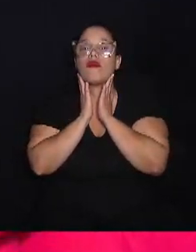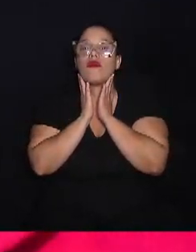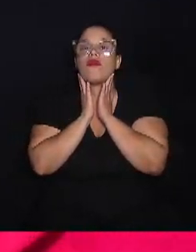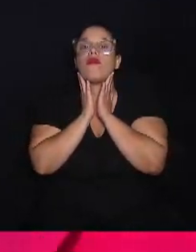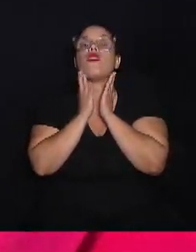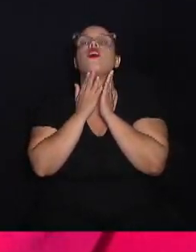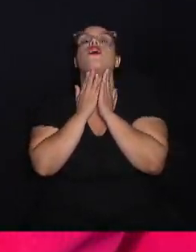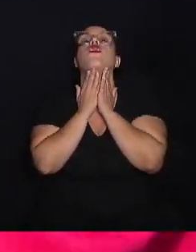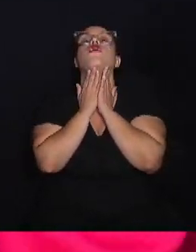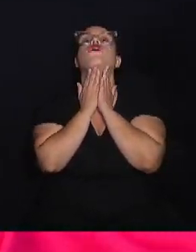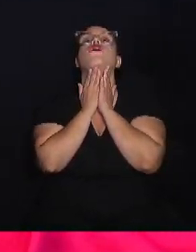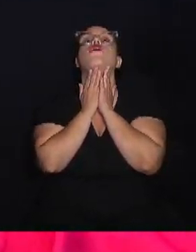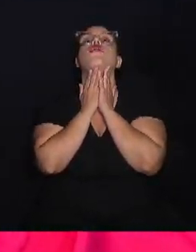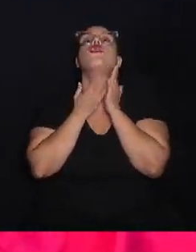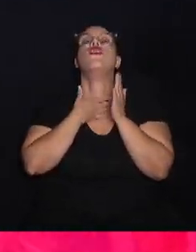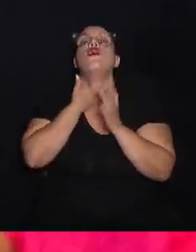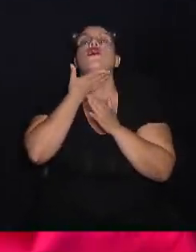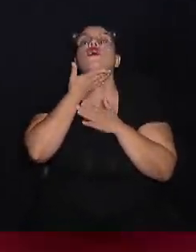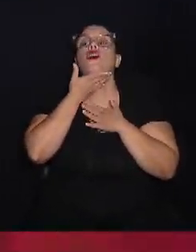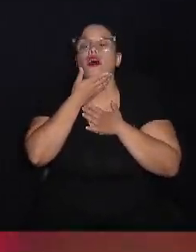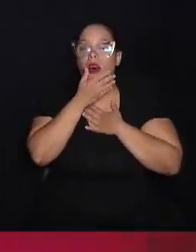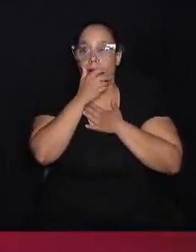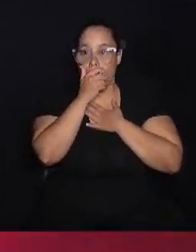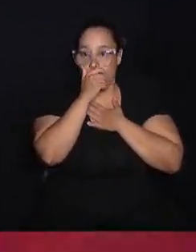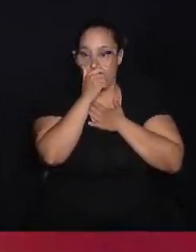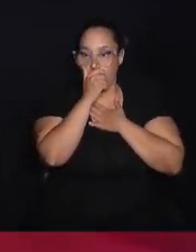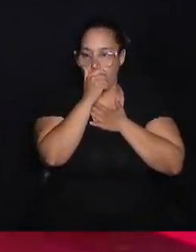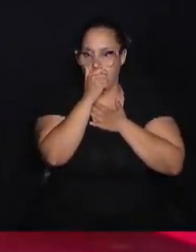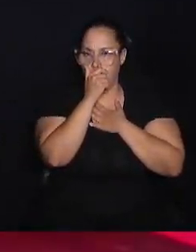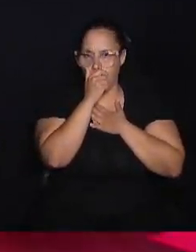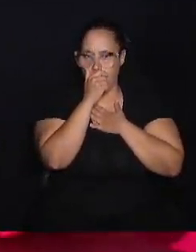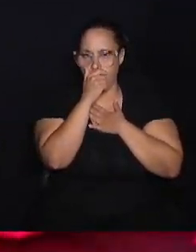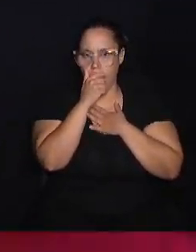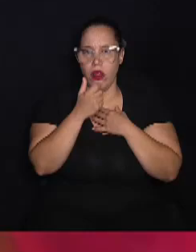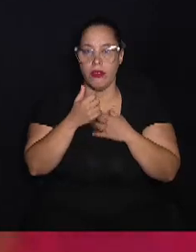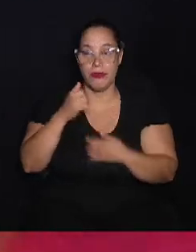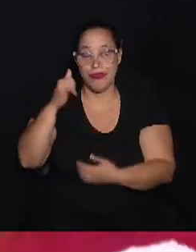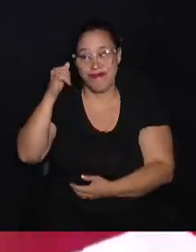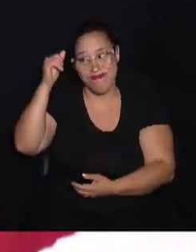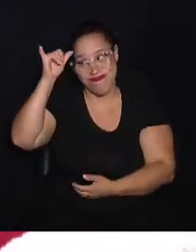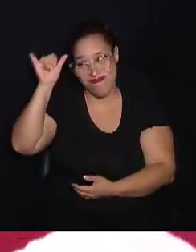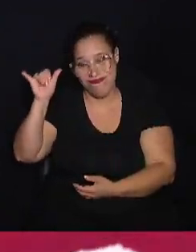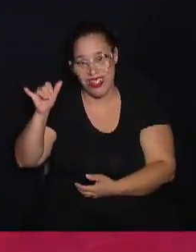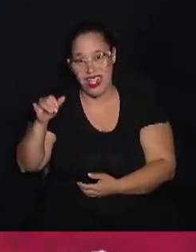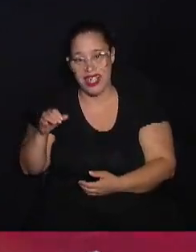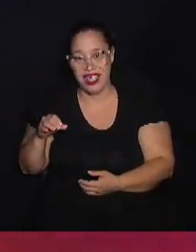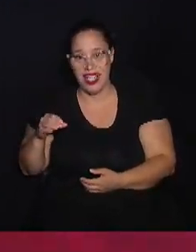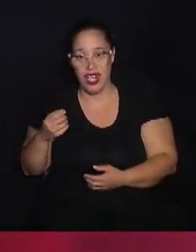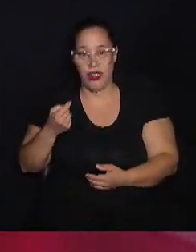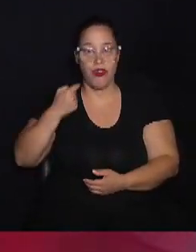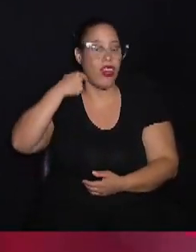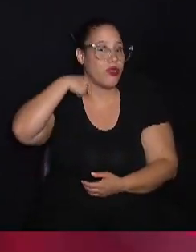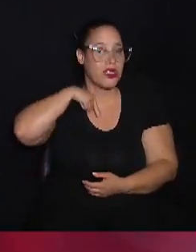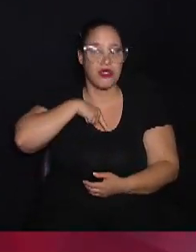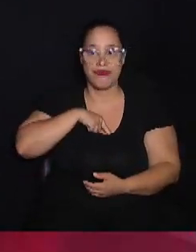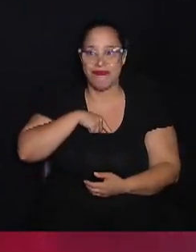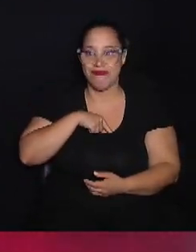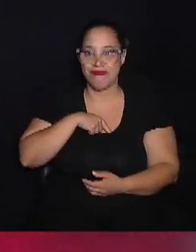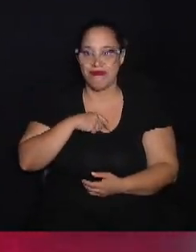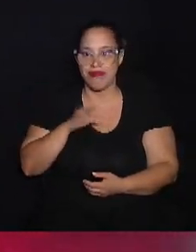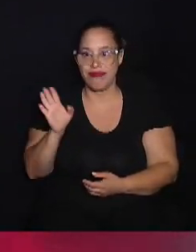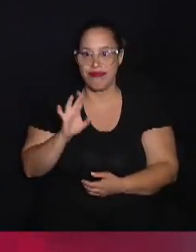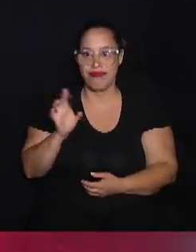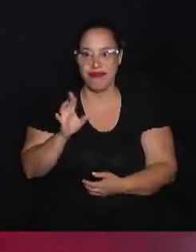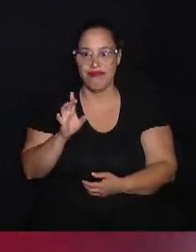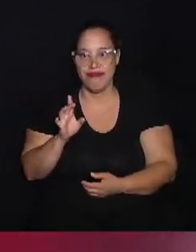posição esticadinha para cima porque aqui evita que faça falsa via e esse comprimido não